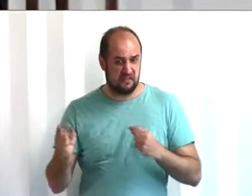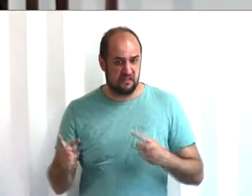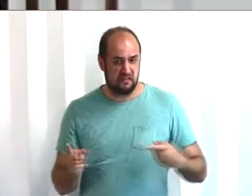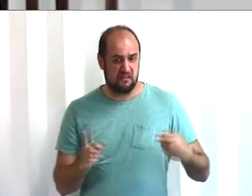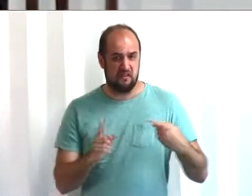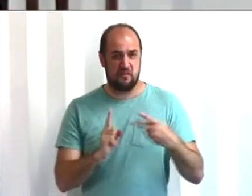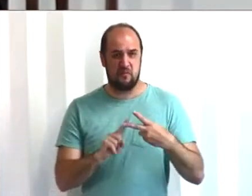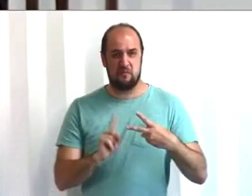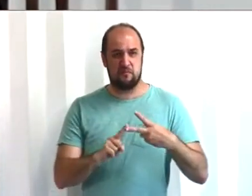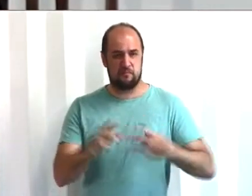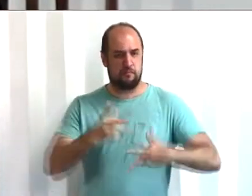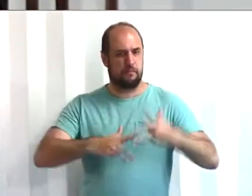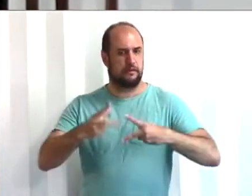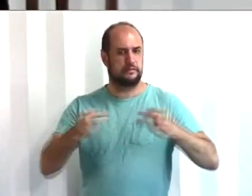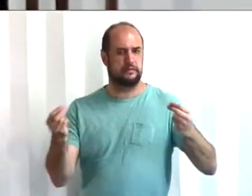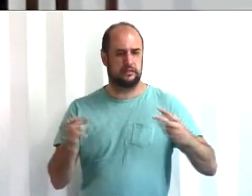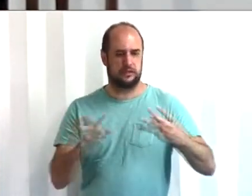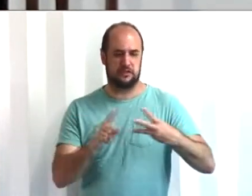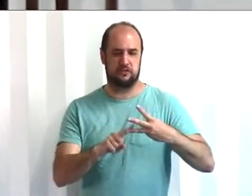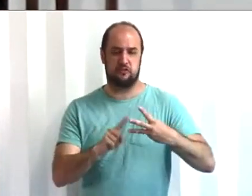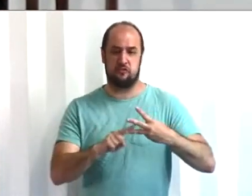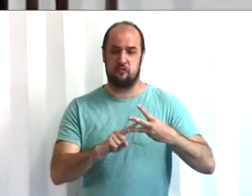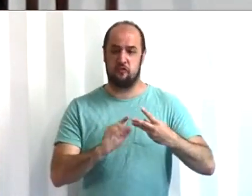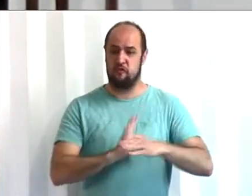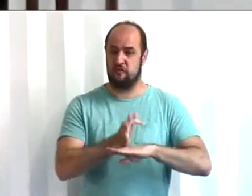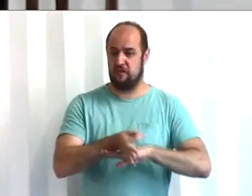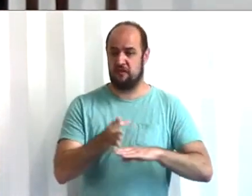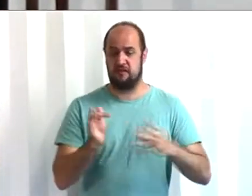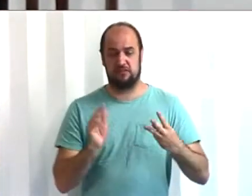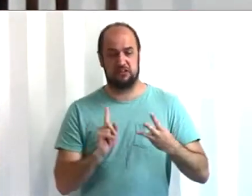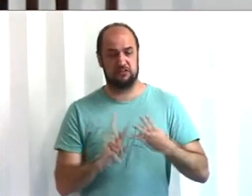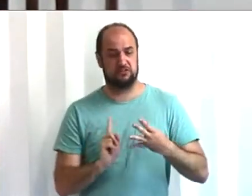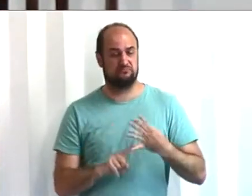são presentes, férias,